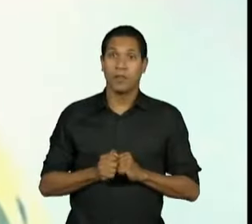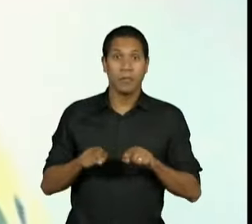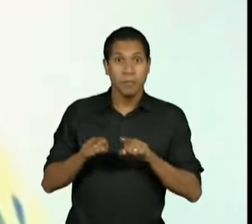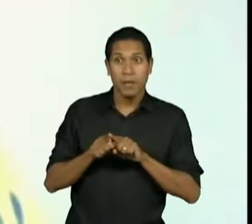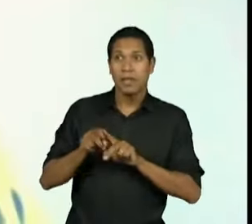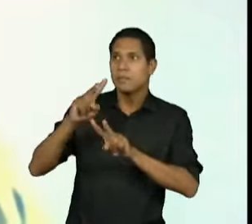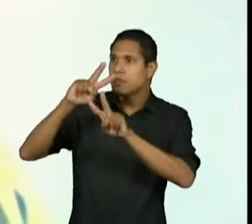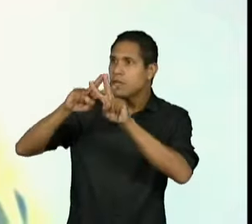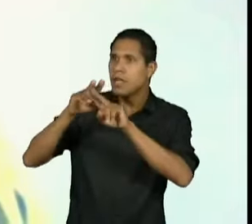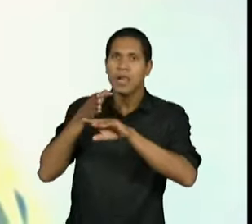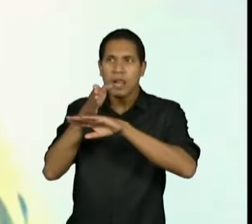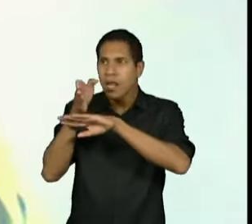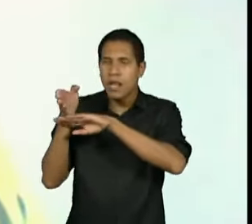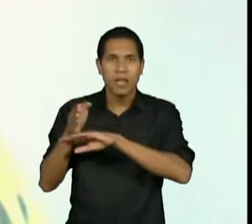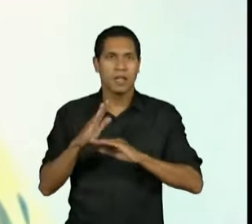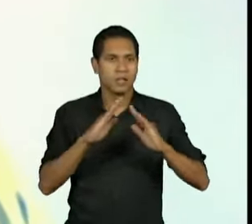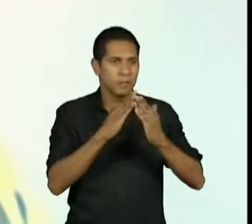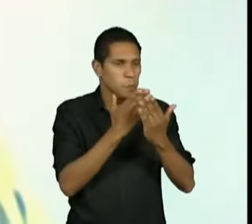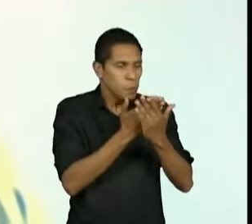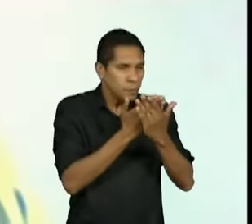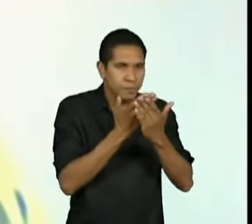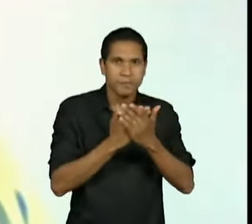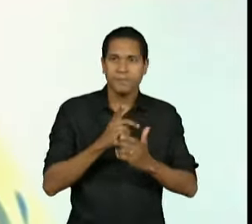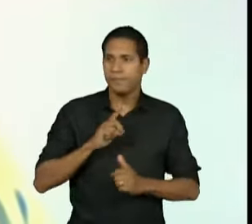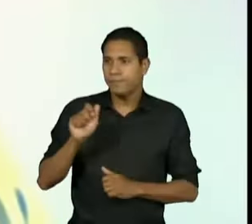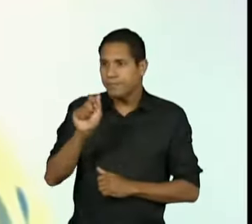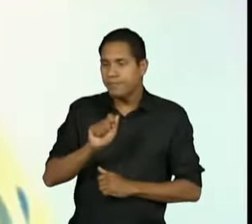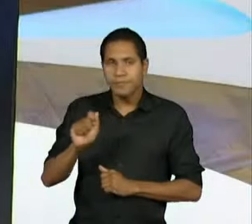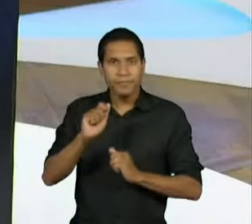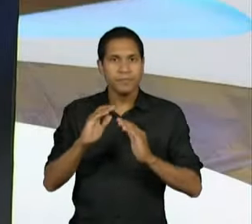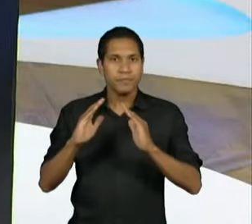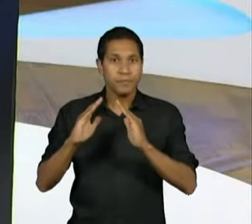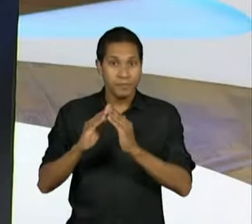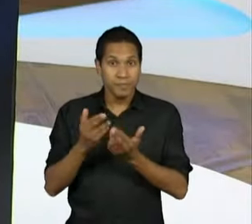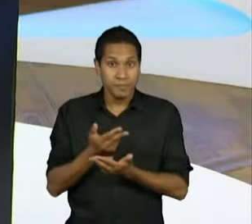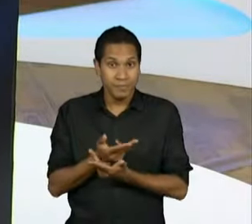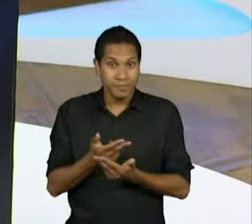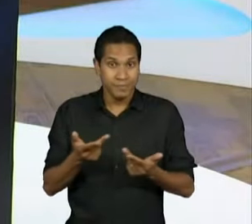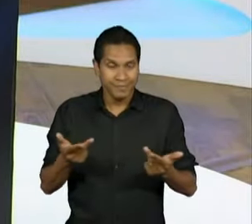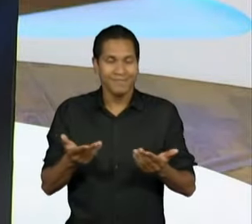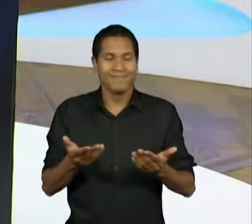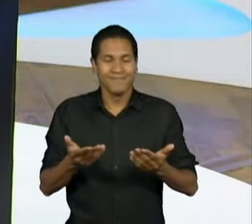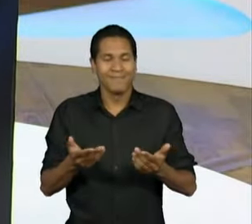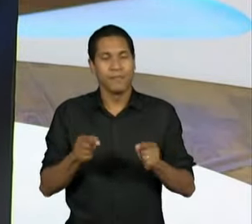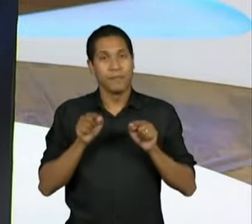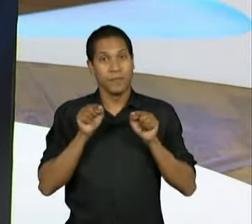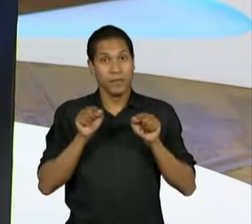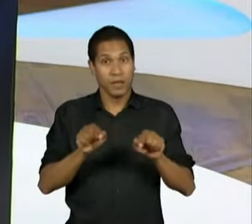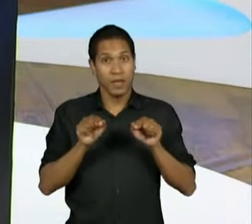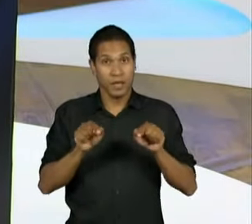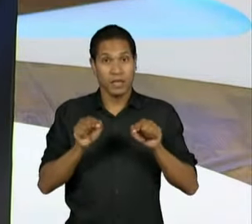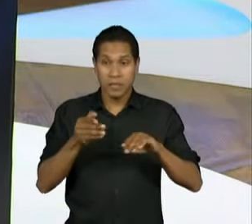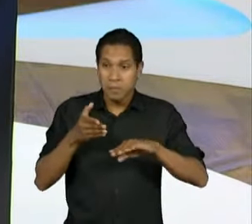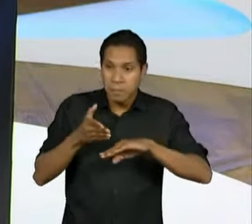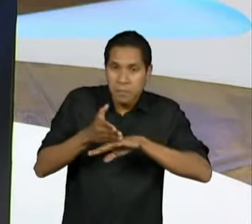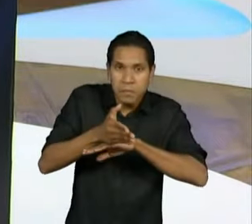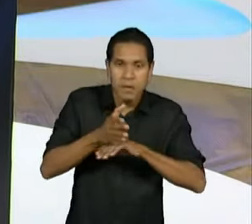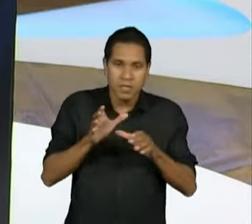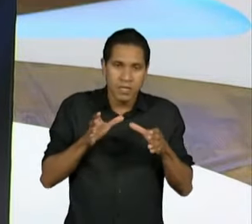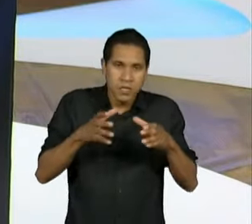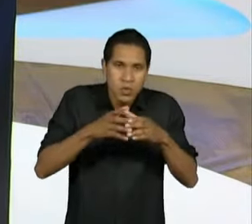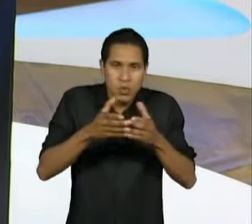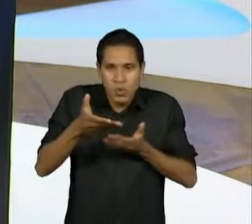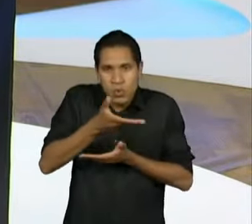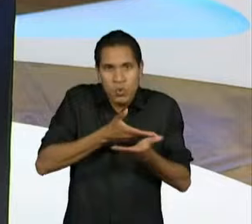nas escolas, nas associações de moradores. Então, esse estar no coletivo é um